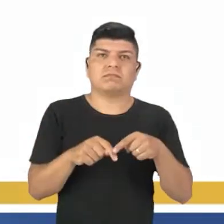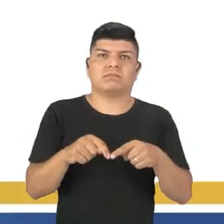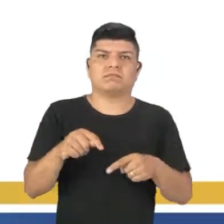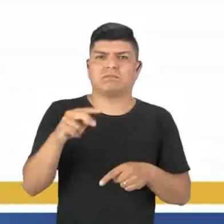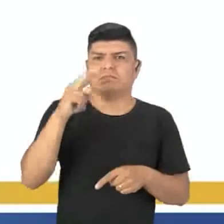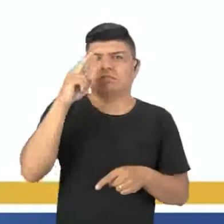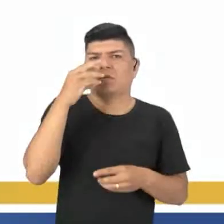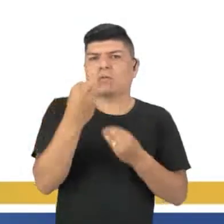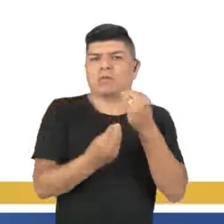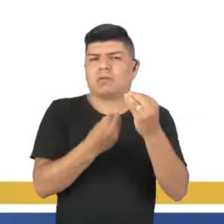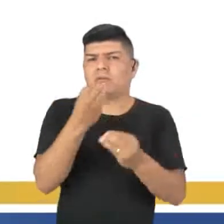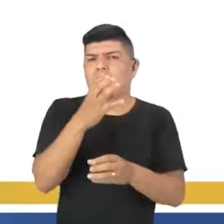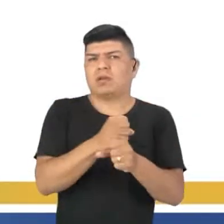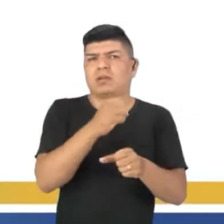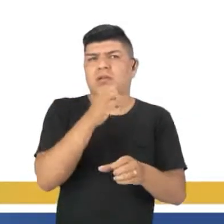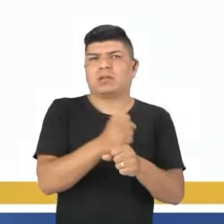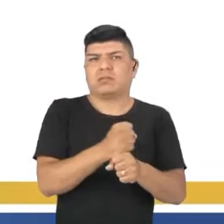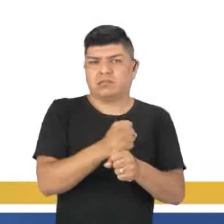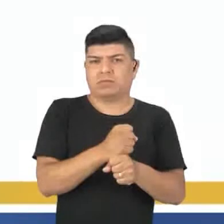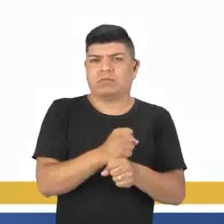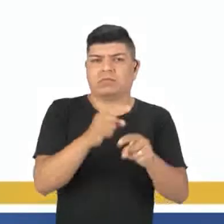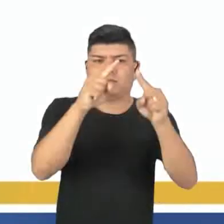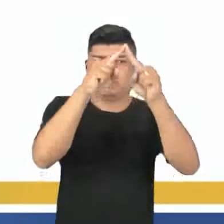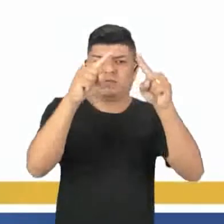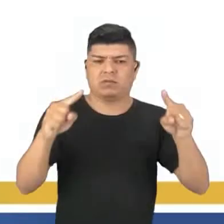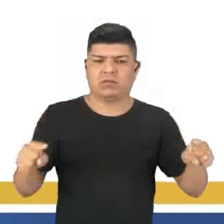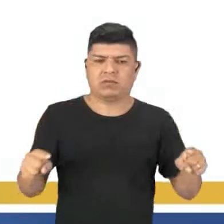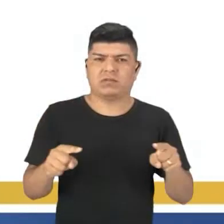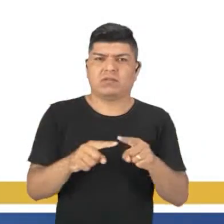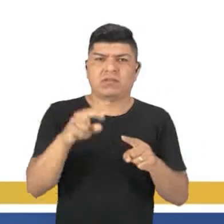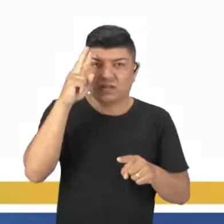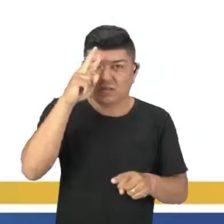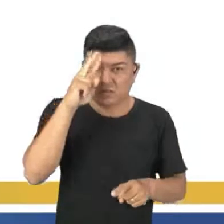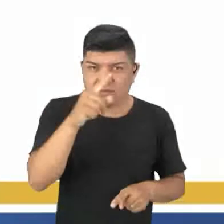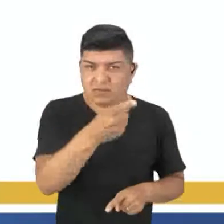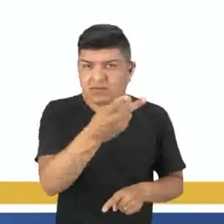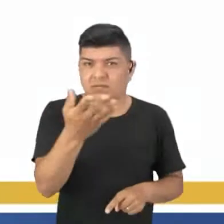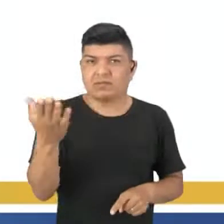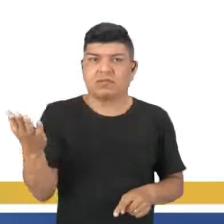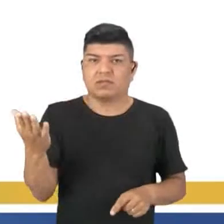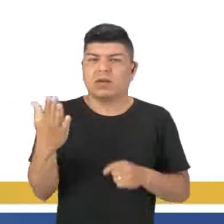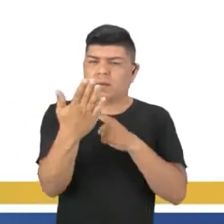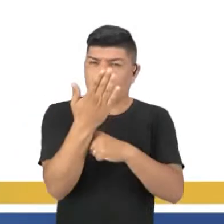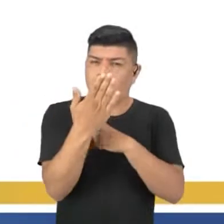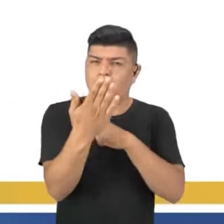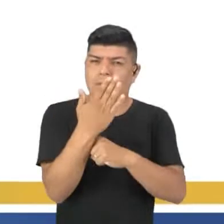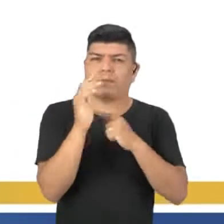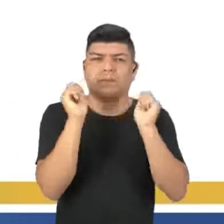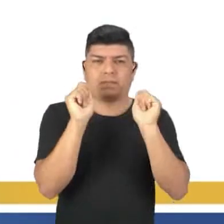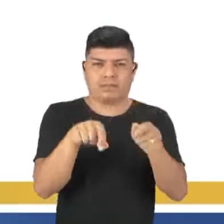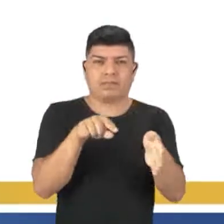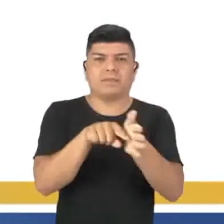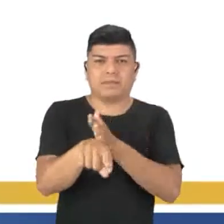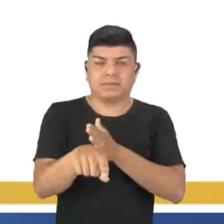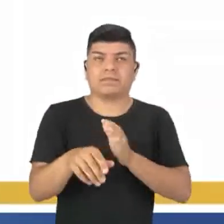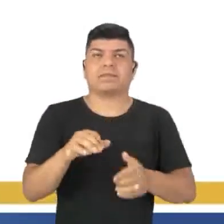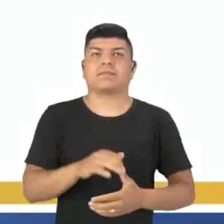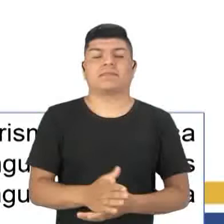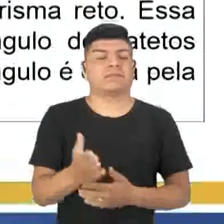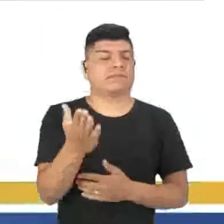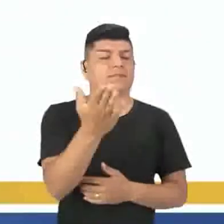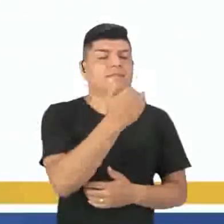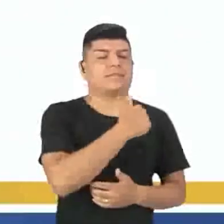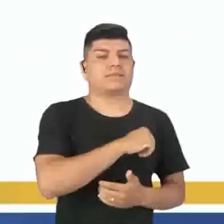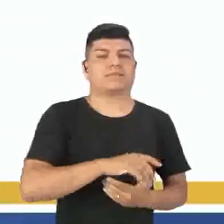como é que calcula a área de um triângulo retângulo, você lembra? Você pode nos ajudar aí nesse problema? Então, vamos